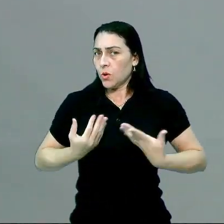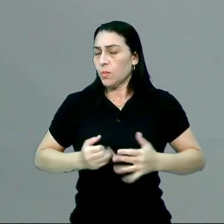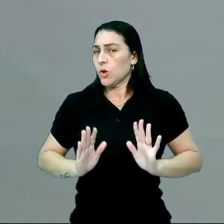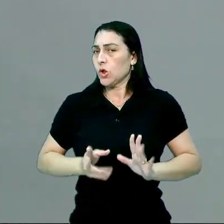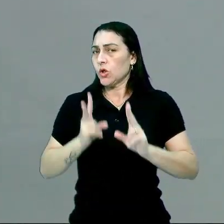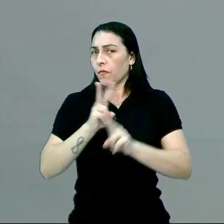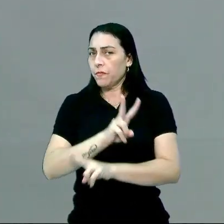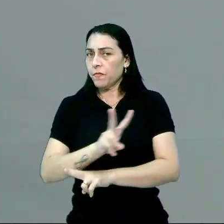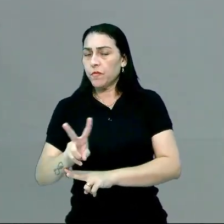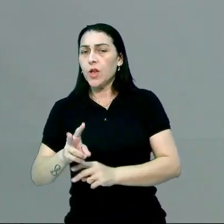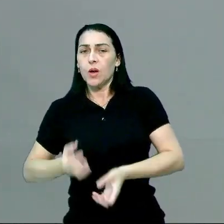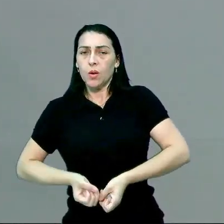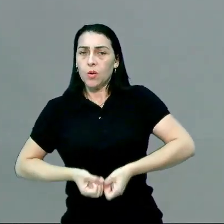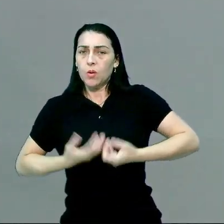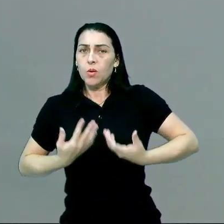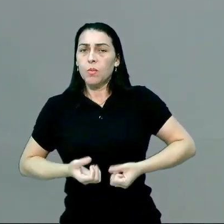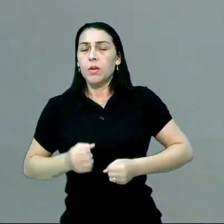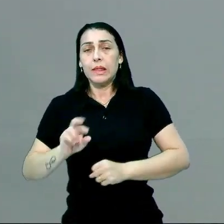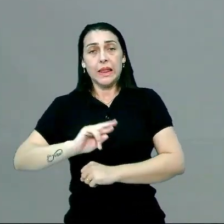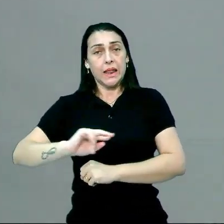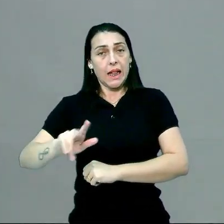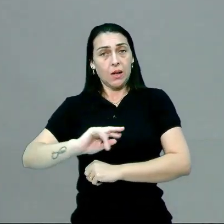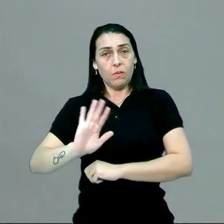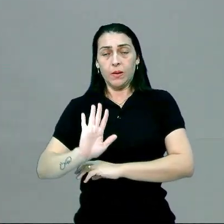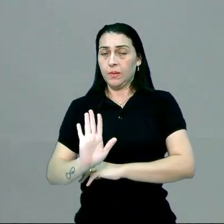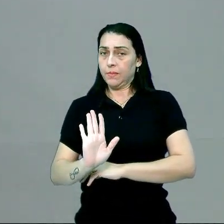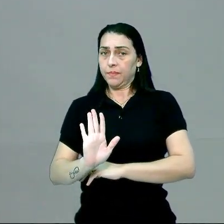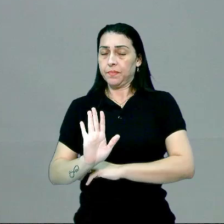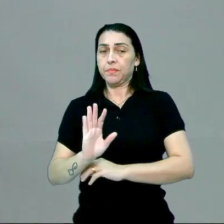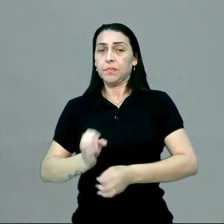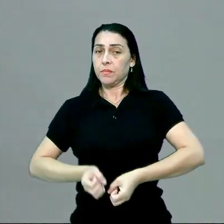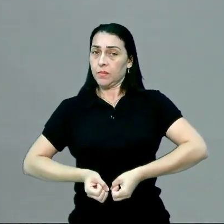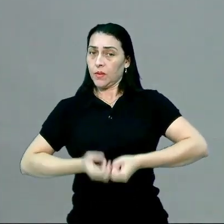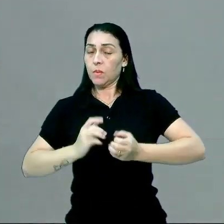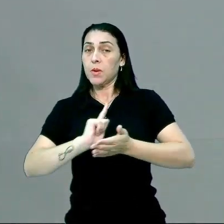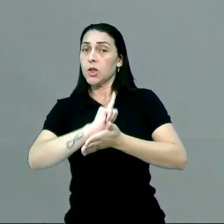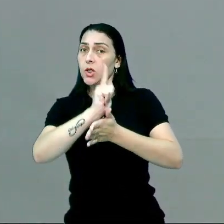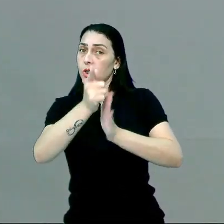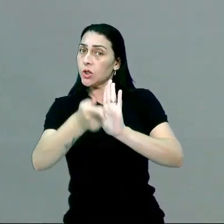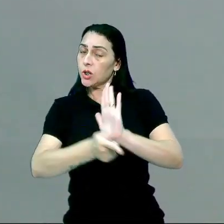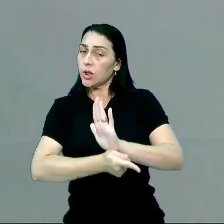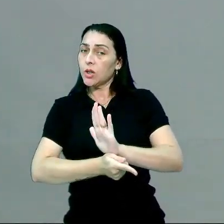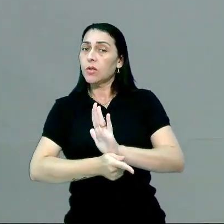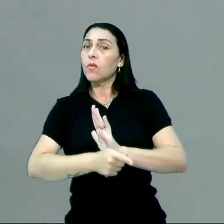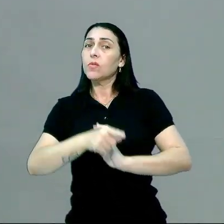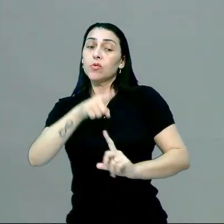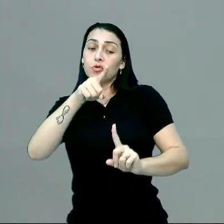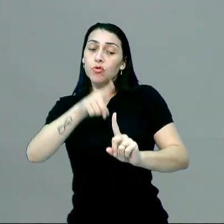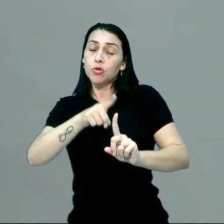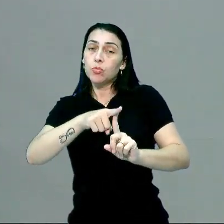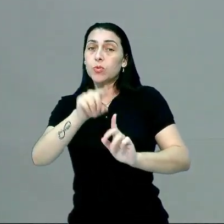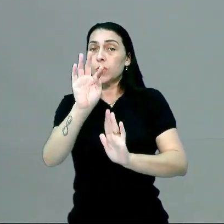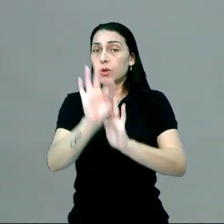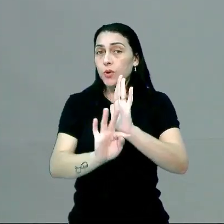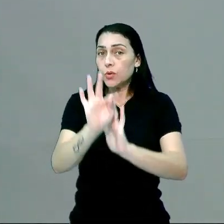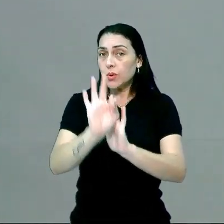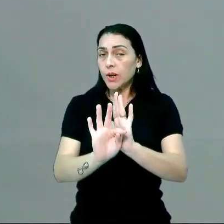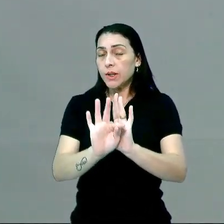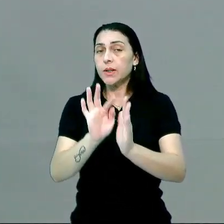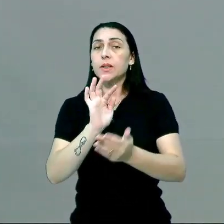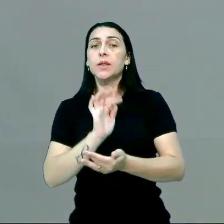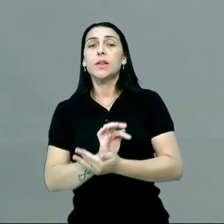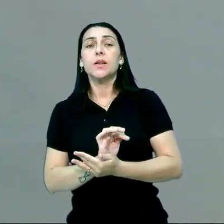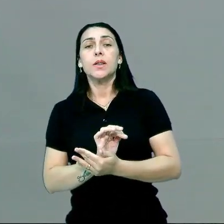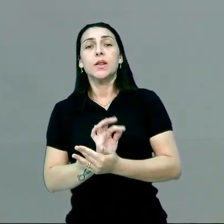já vi ali, é um poema. Não, né, gente? Poema é gênero, nós estamos trabalhando tipos textuais. Então,